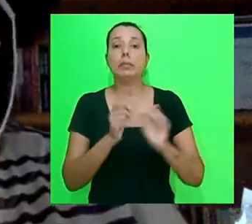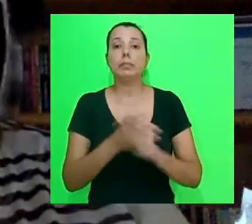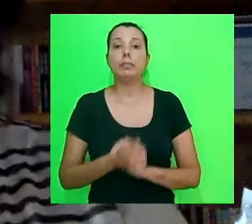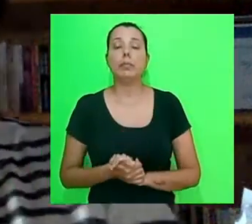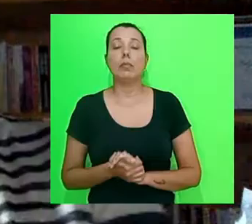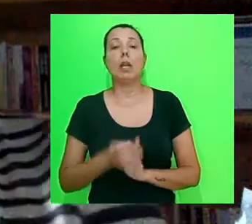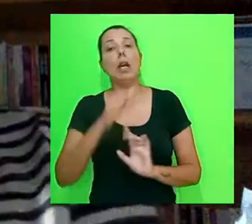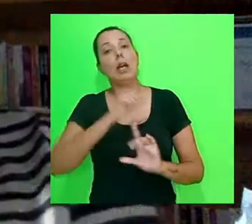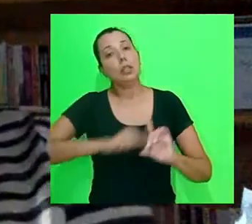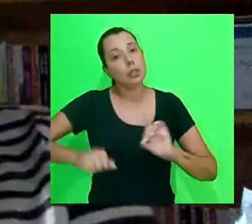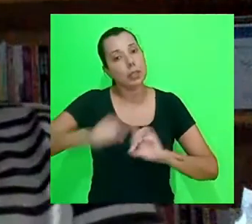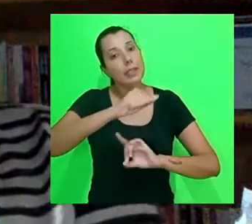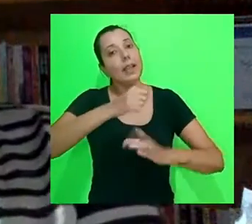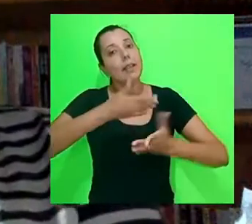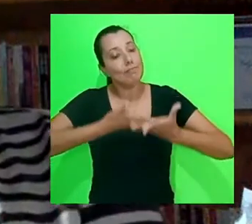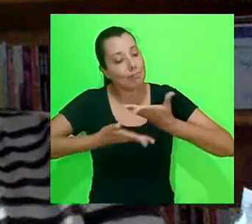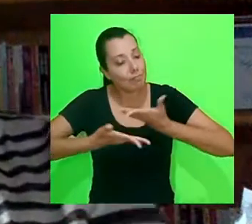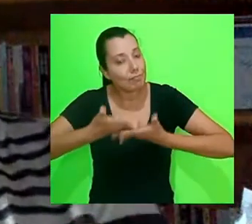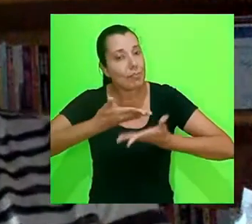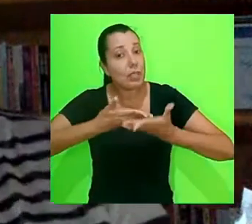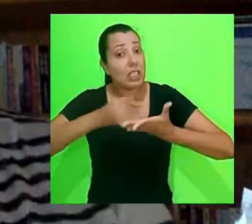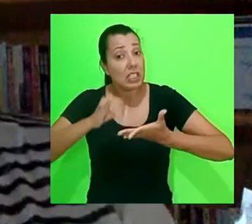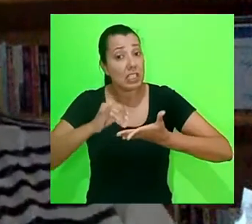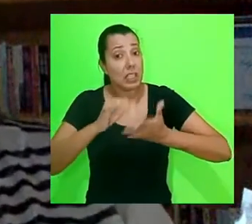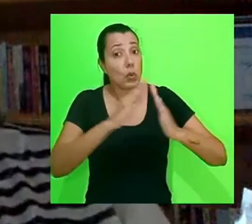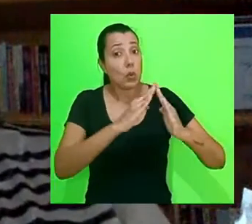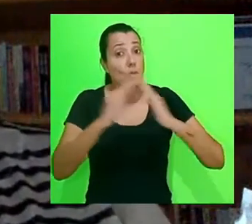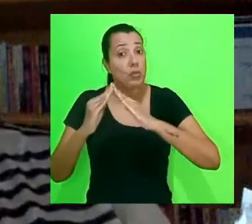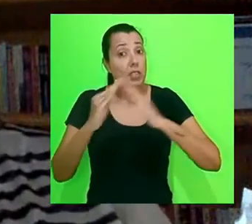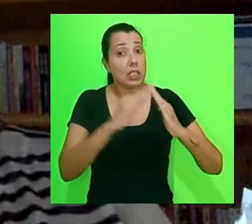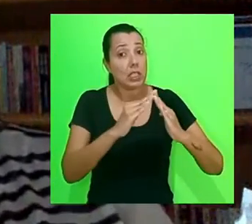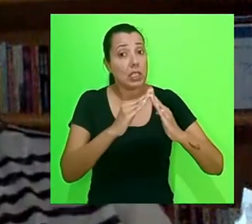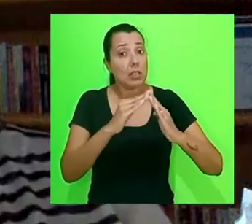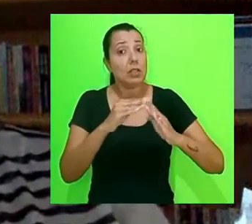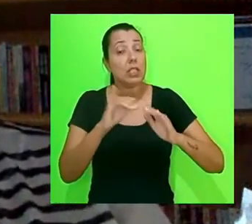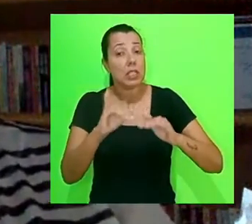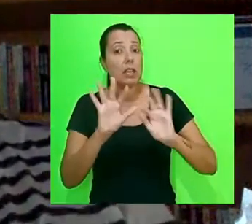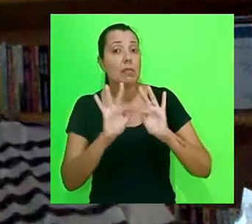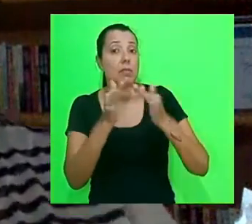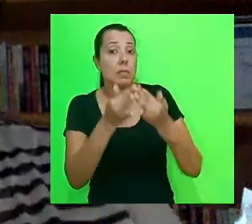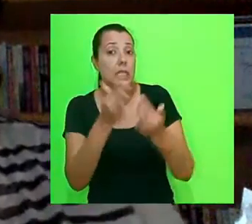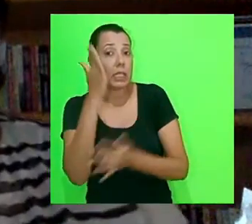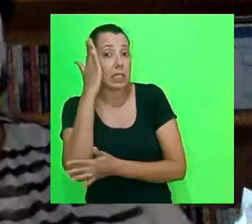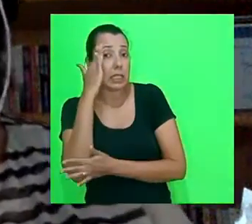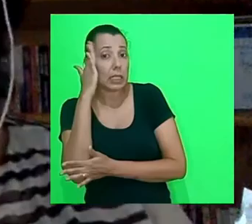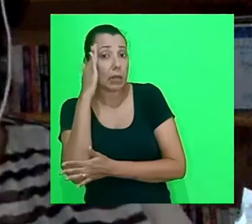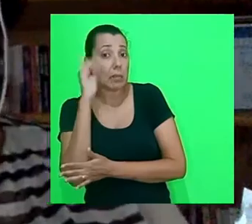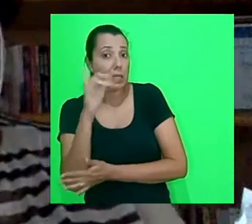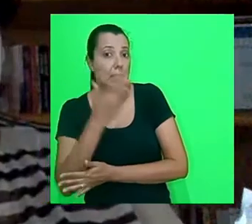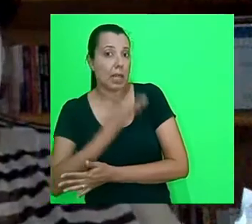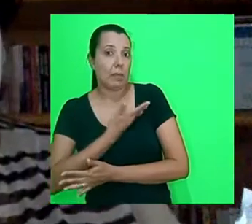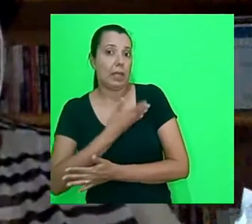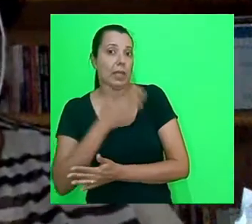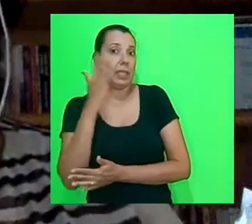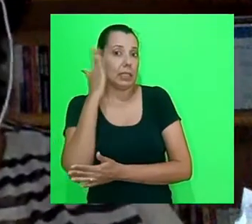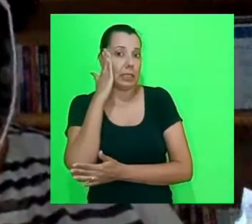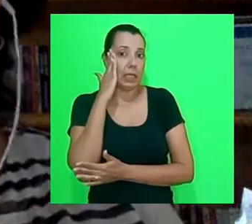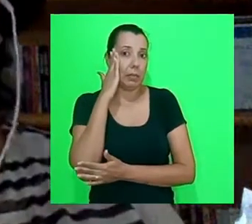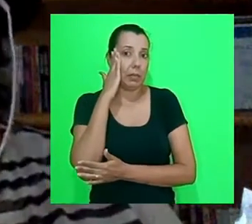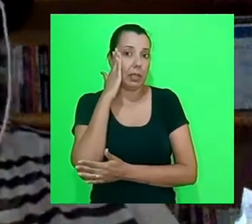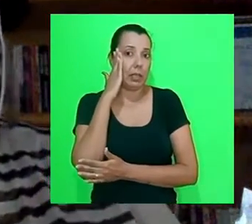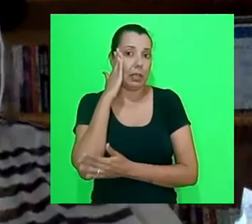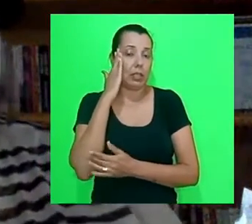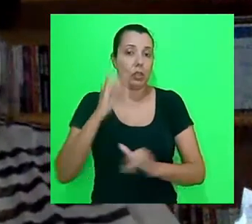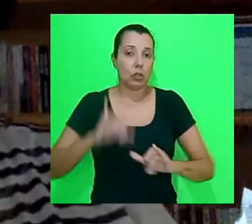fazer a denúncia, seja a mulher, propriamente dito, criando as condições para que ela possa fazê-lo, ou a outras pessoas próximas